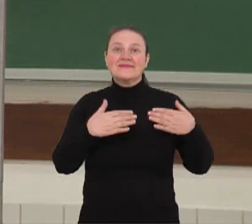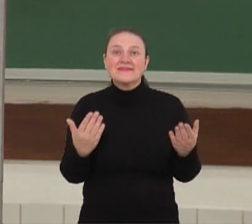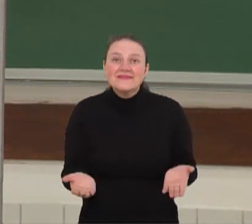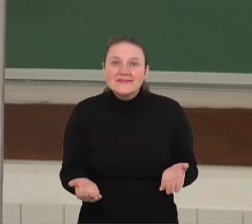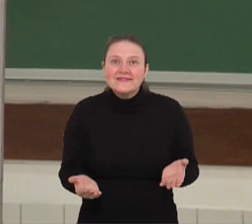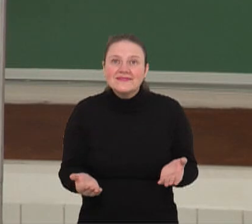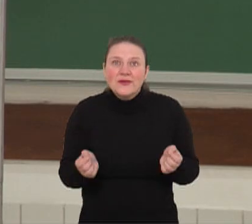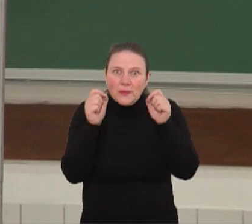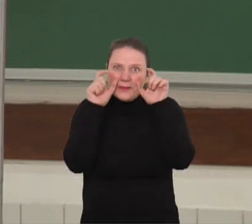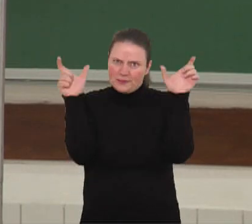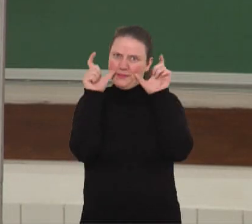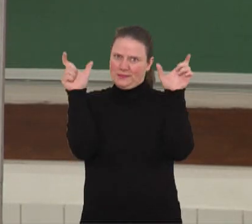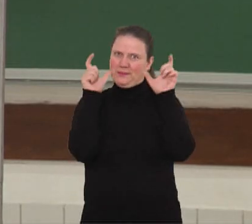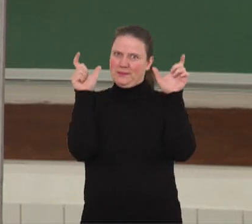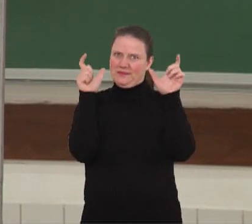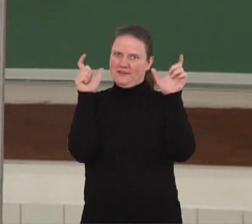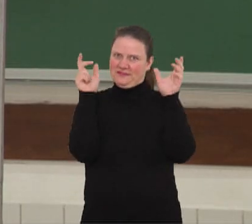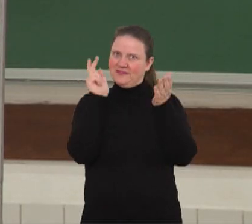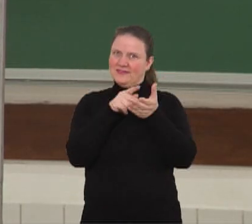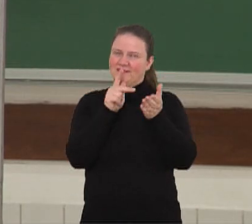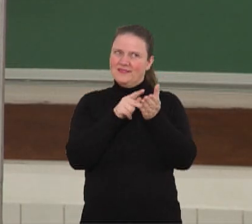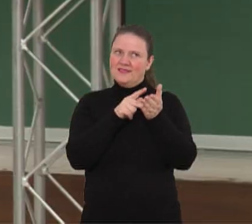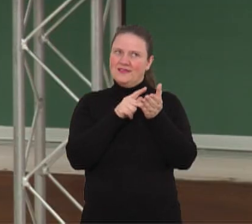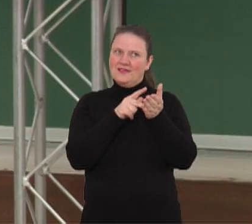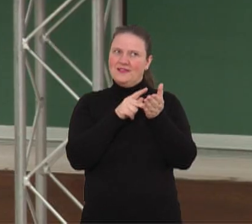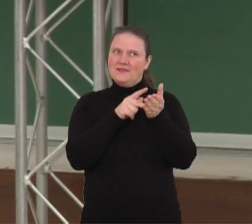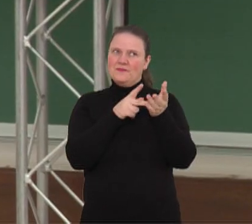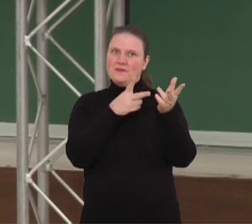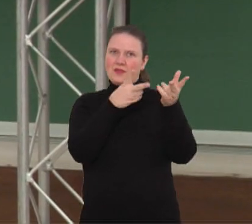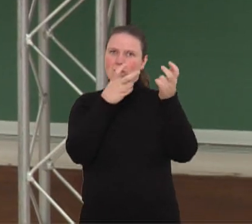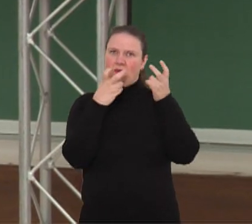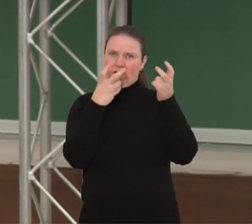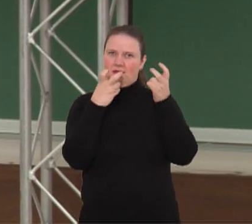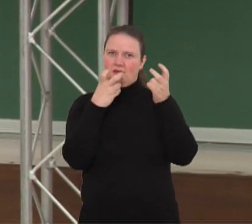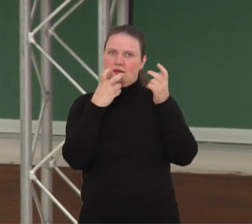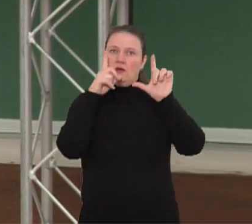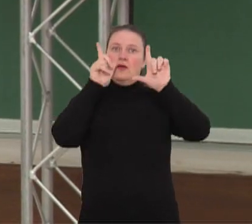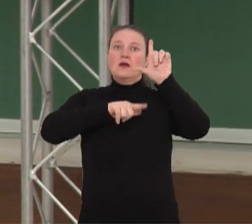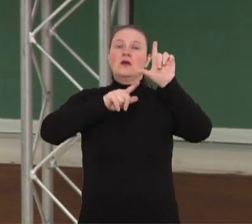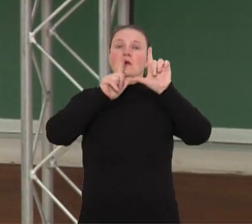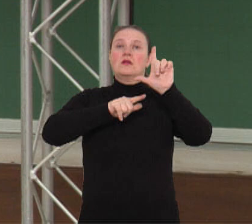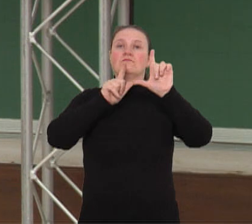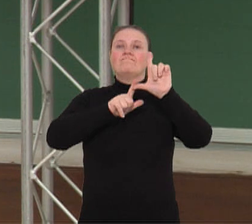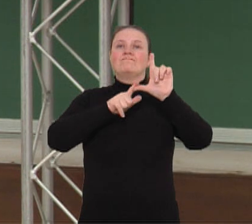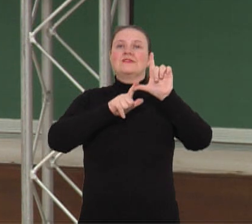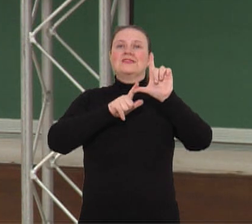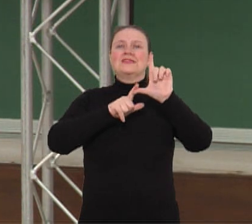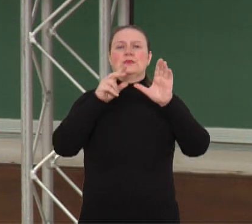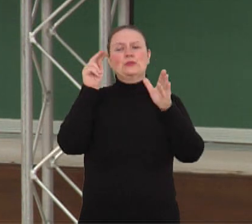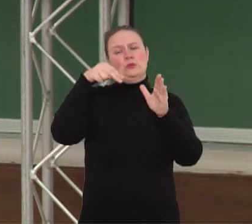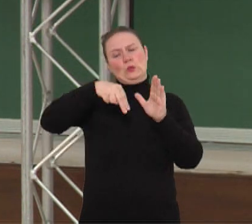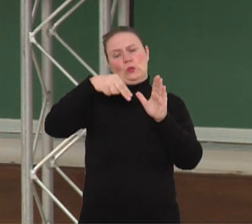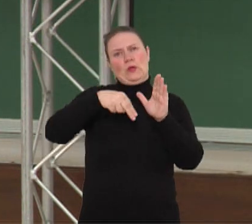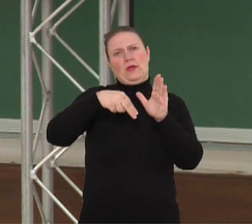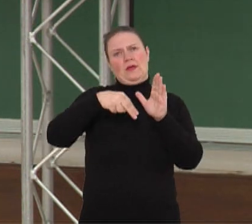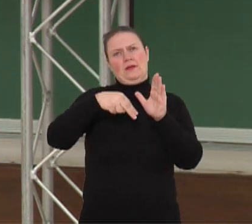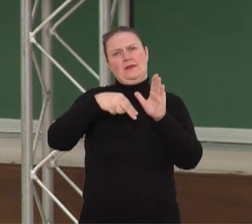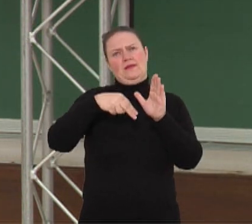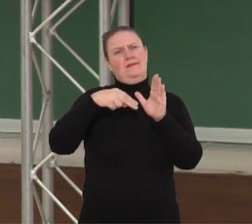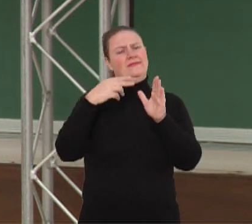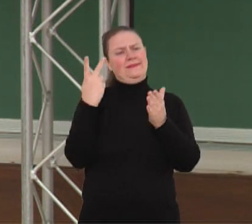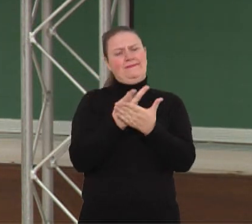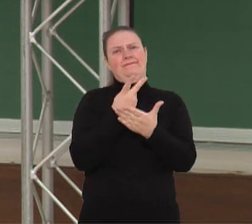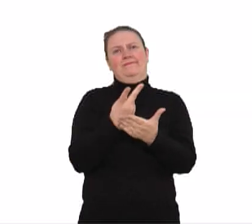Quem estava muito atento, percebeu que a grafia, a escrita de paleontologia aqui, tinha um N a mais. Mas não tem problema. Por